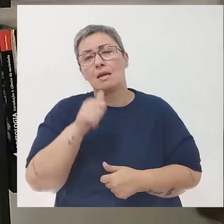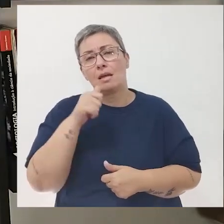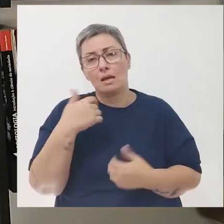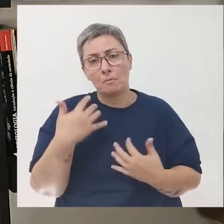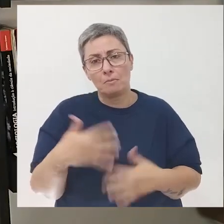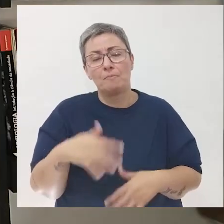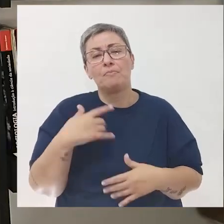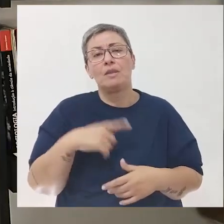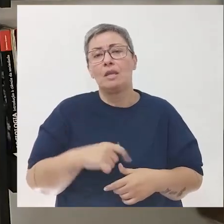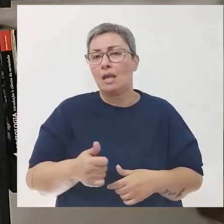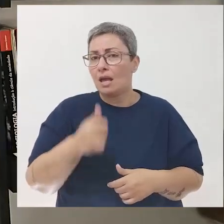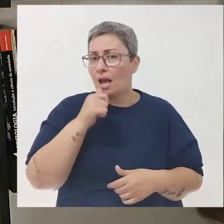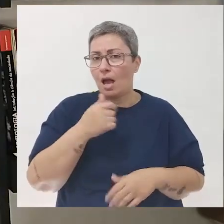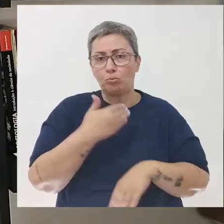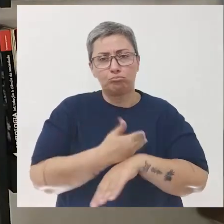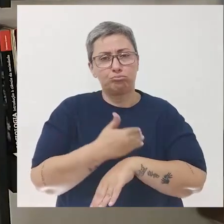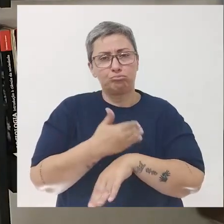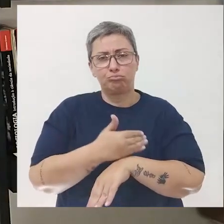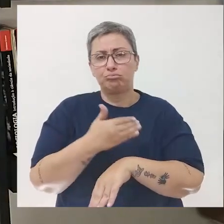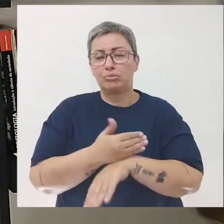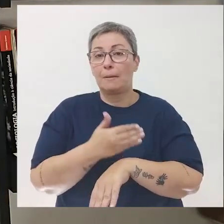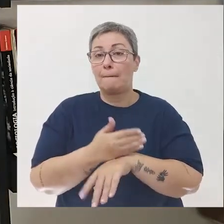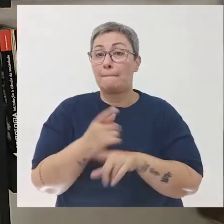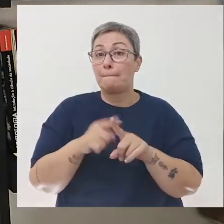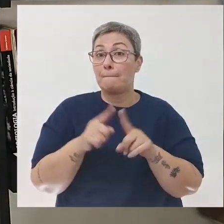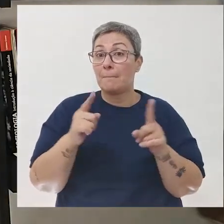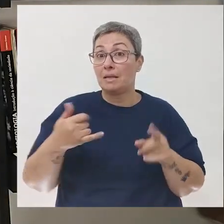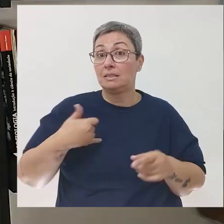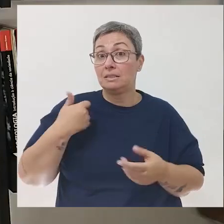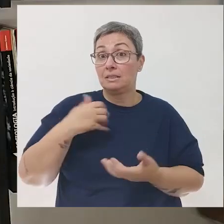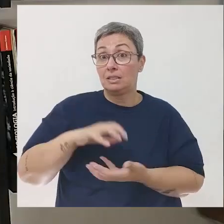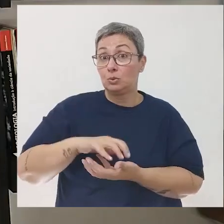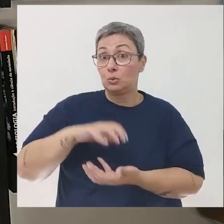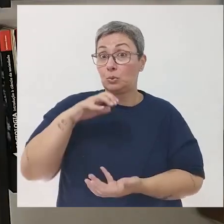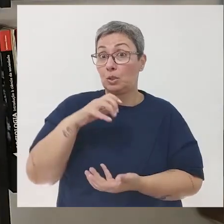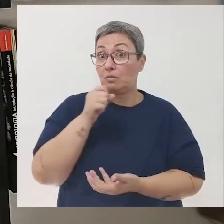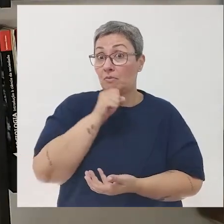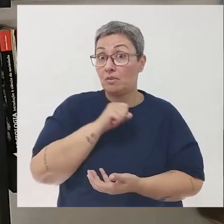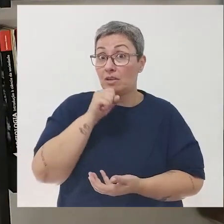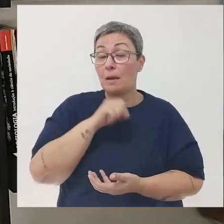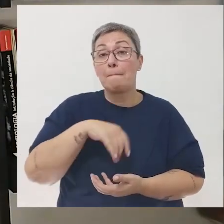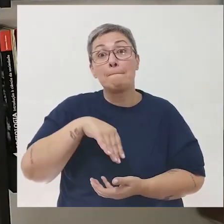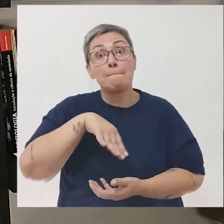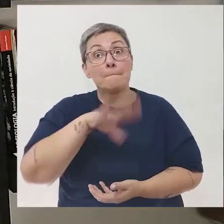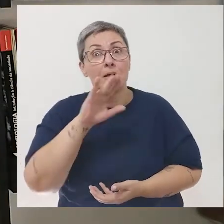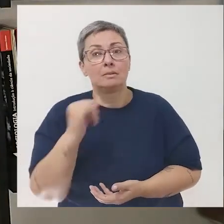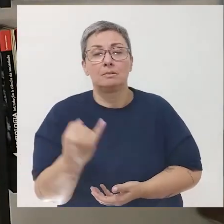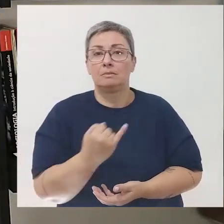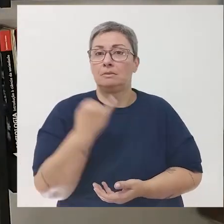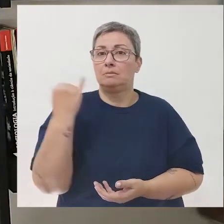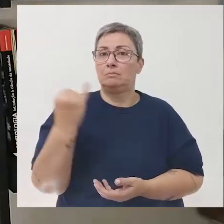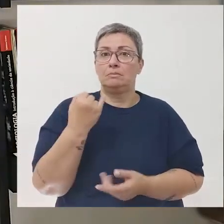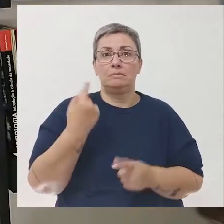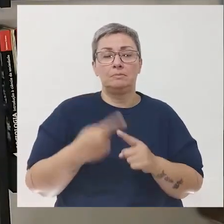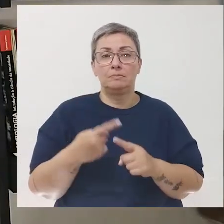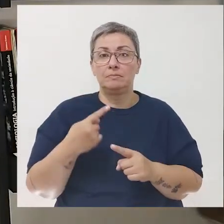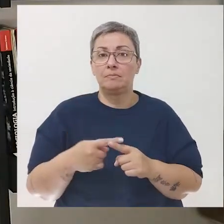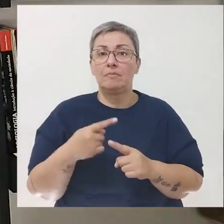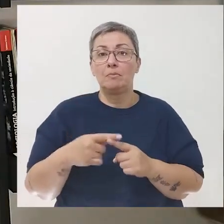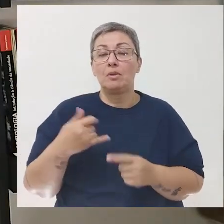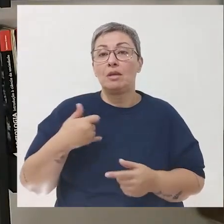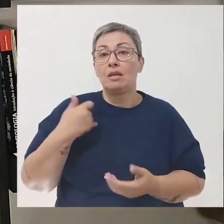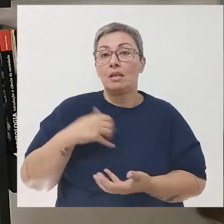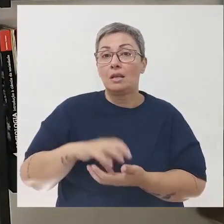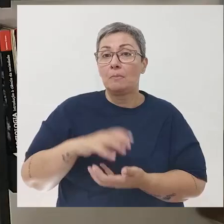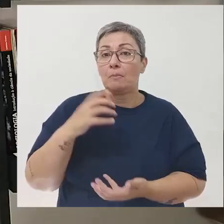beber bastante água, beber água com frequência. Mas para os idosos, por exemplo, a água é ainda mais importante, porque